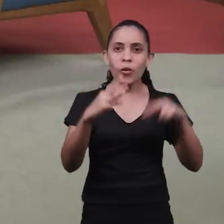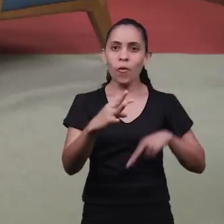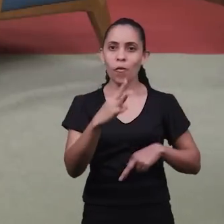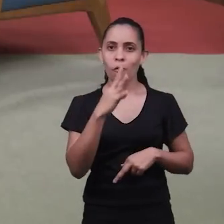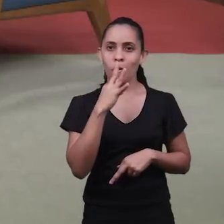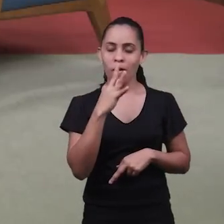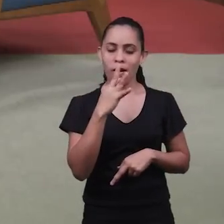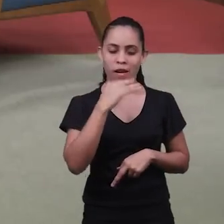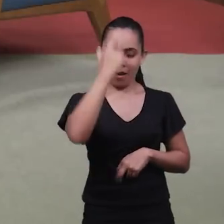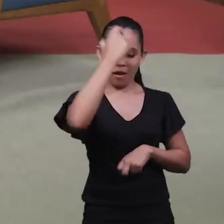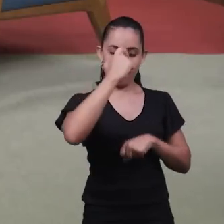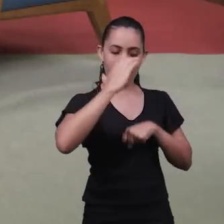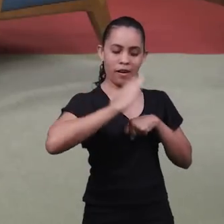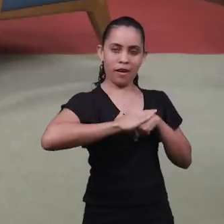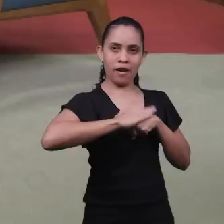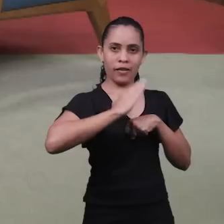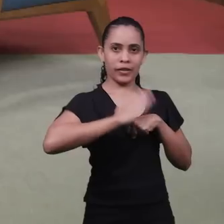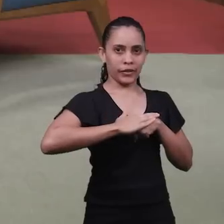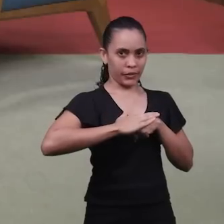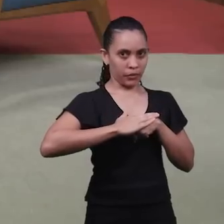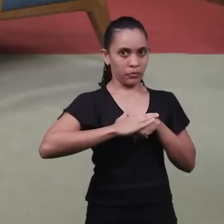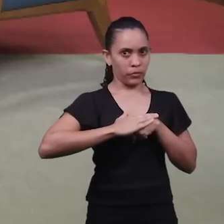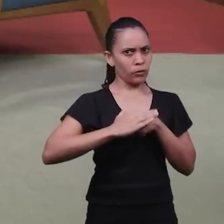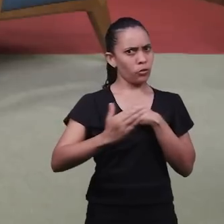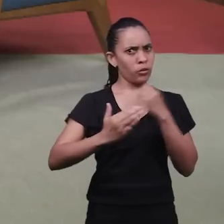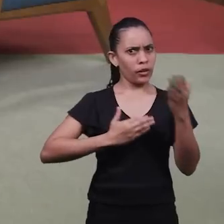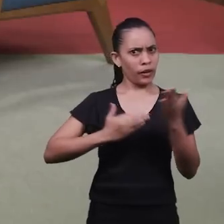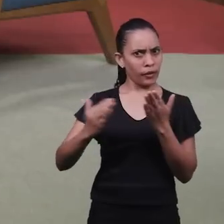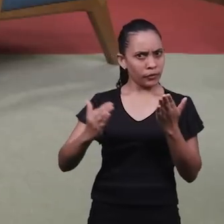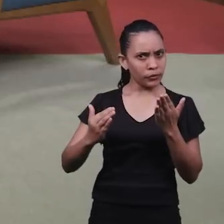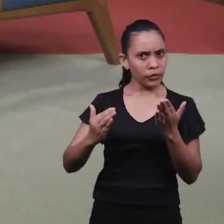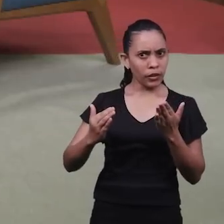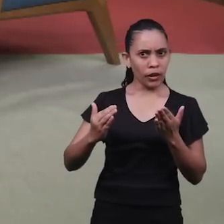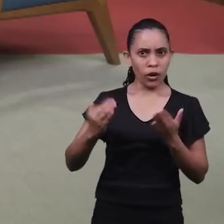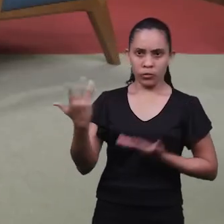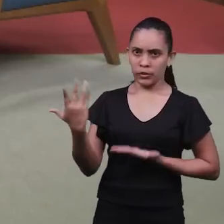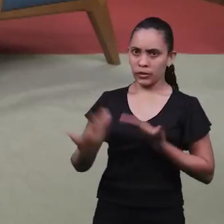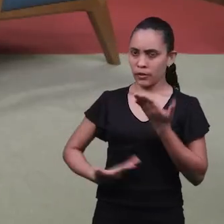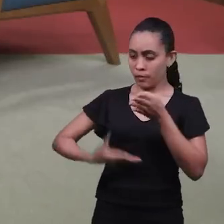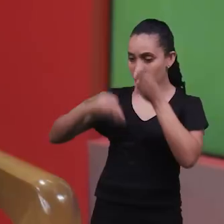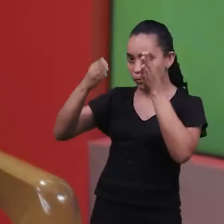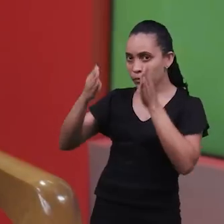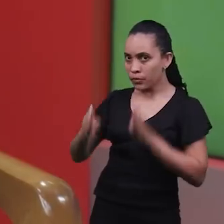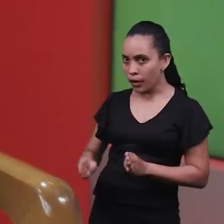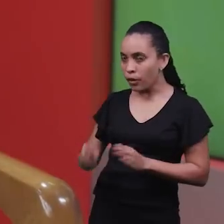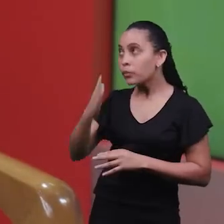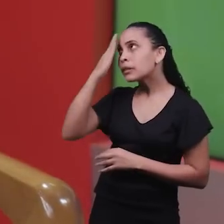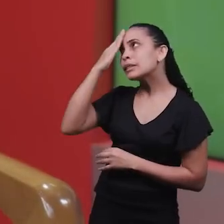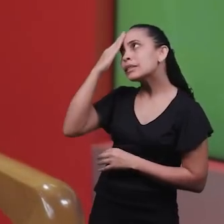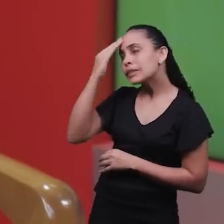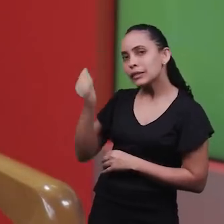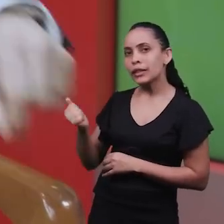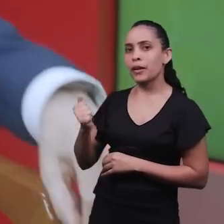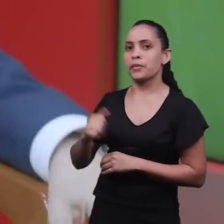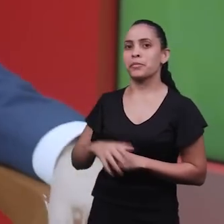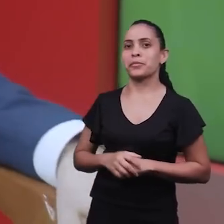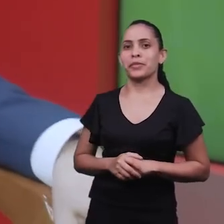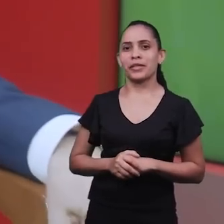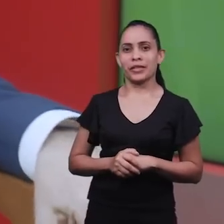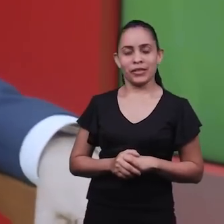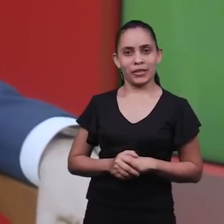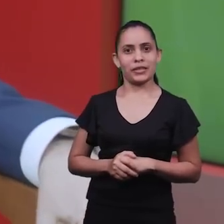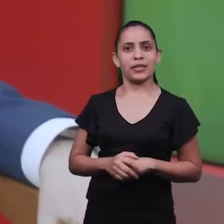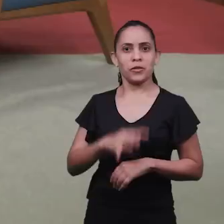minha voz. Então, a ovelha do Senhor, o crente fiel, ele sabe qual é o alimento